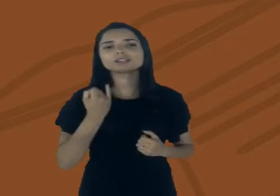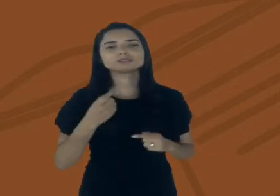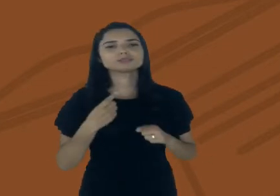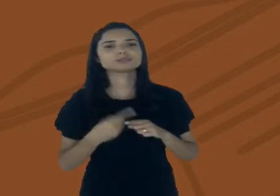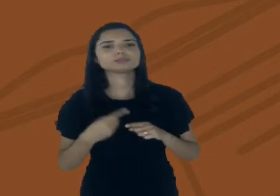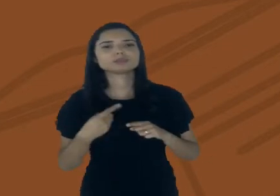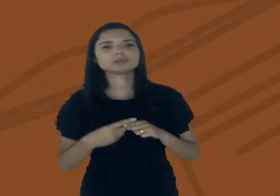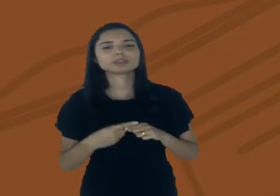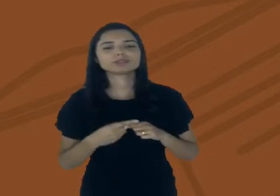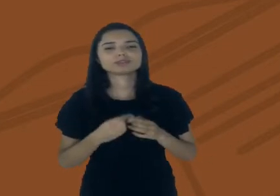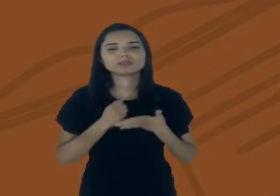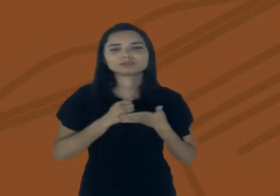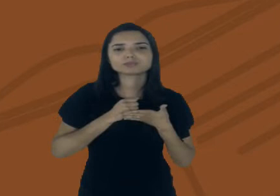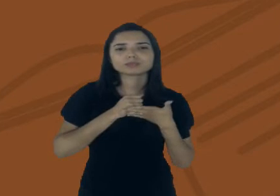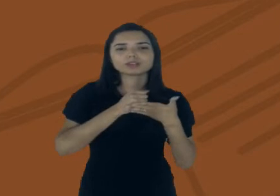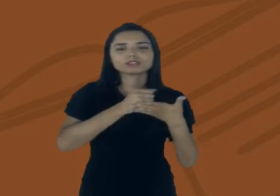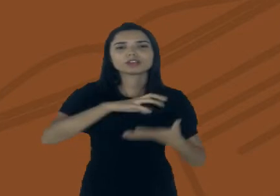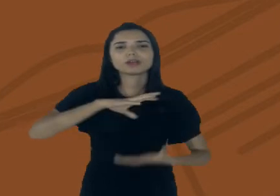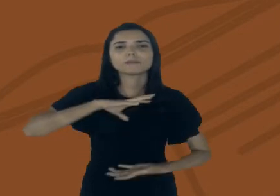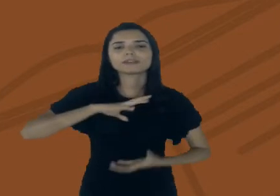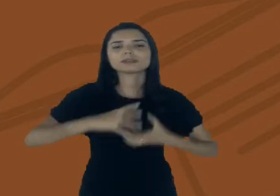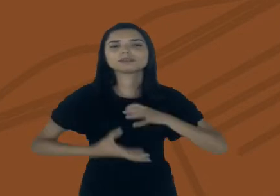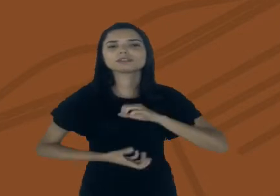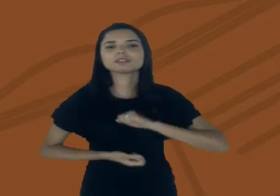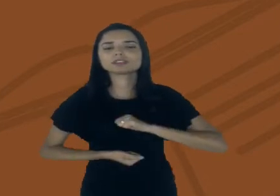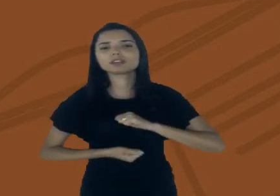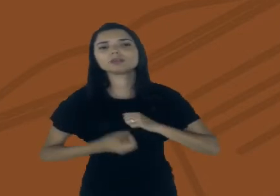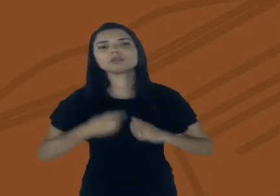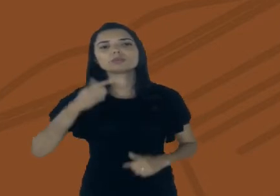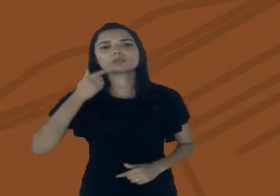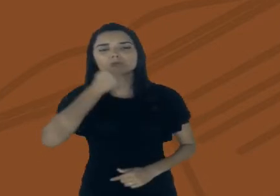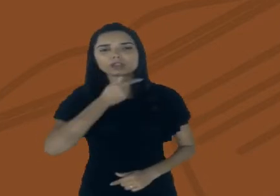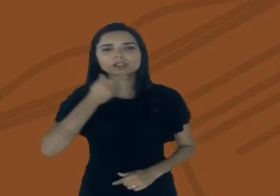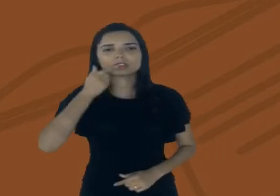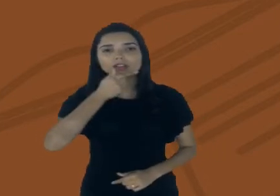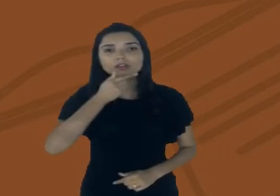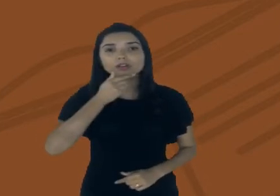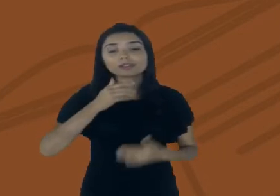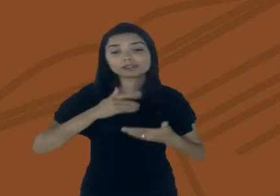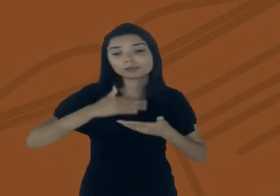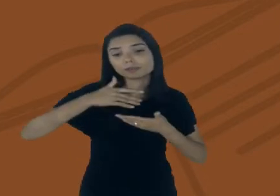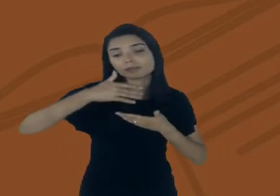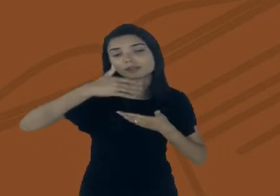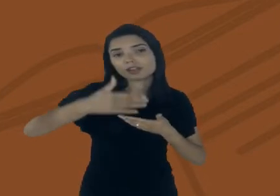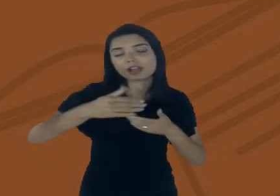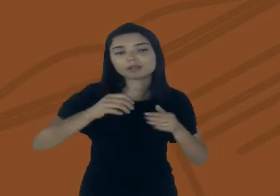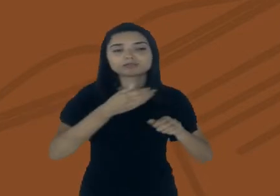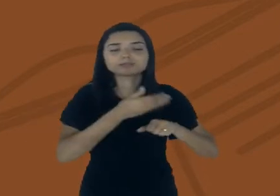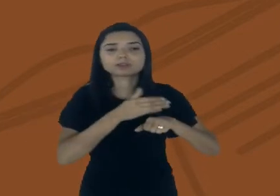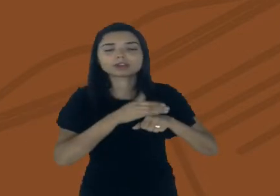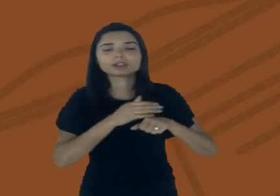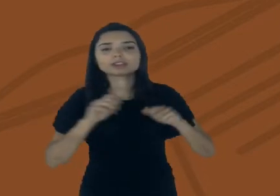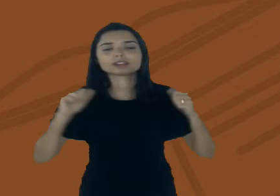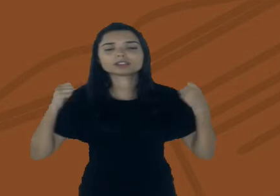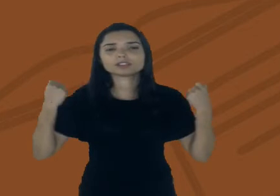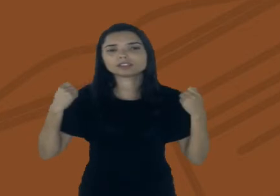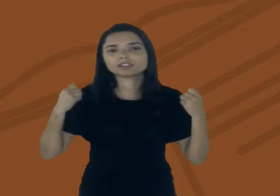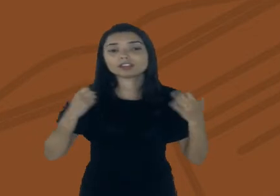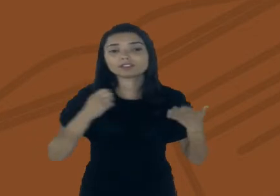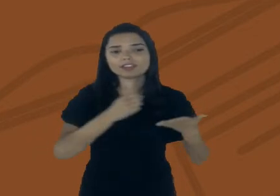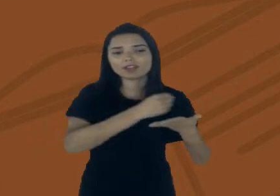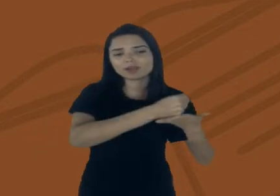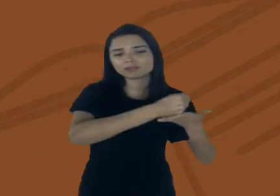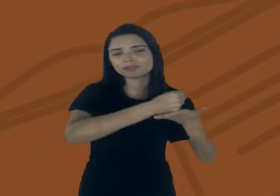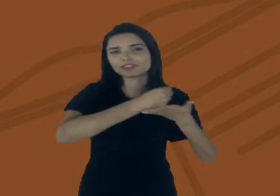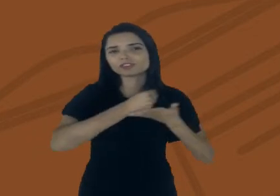vai induzir a metabolização da glicose. Então, consequentemente, os exercícios físicos eles vão favorecer que a gente tenha